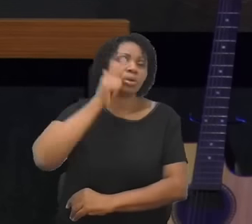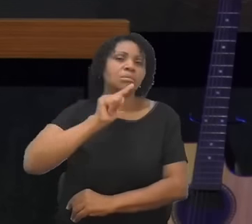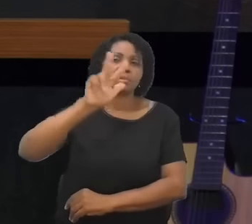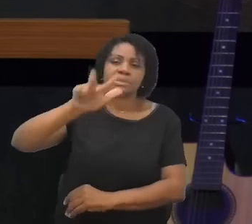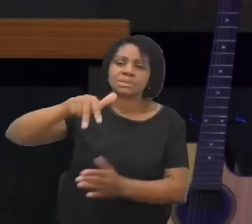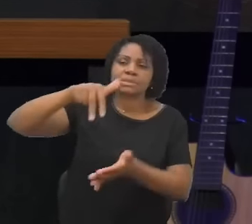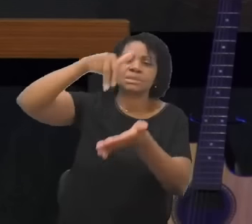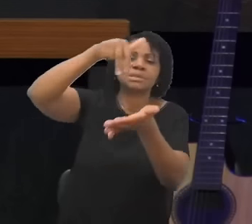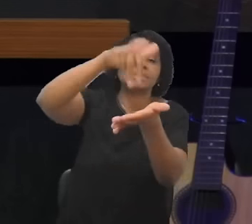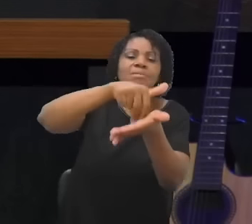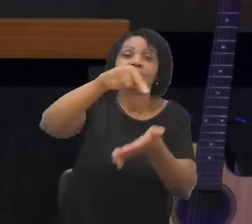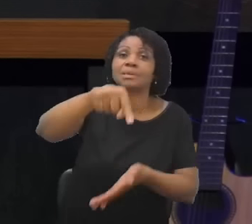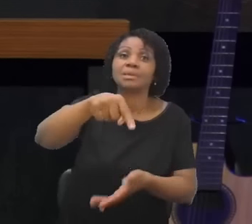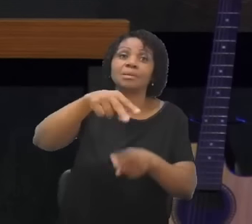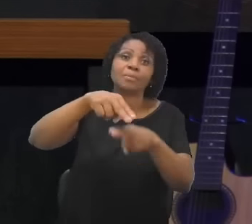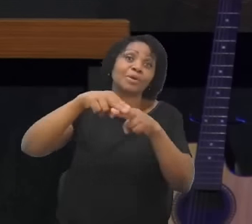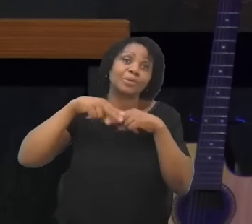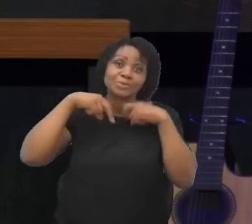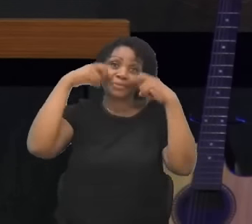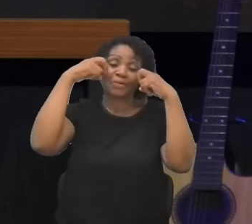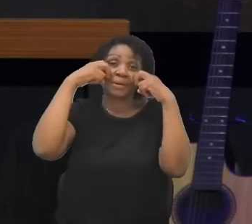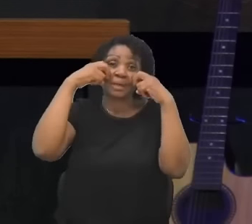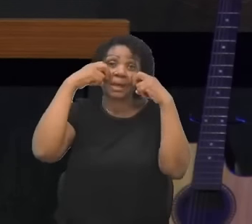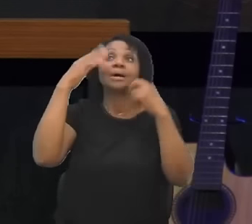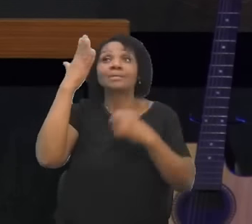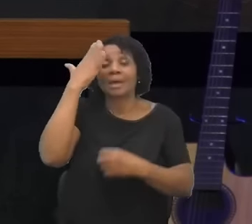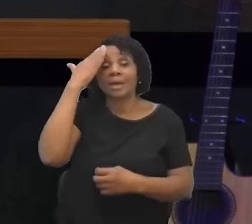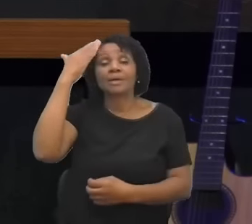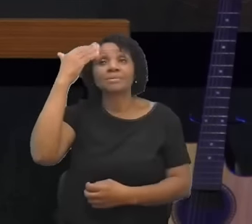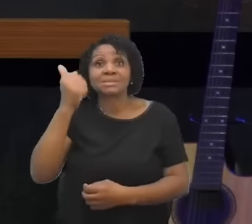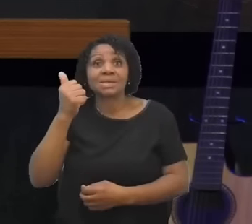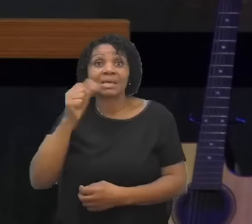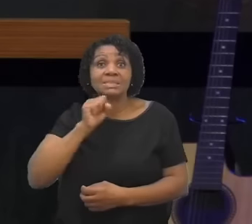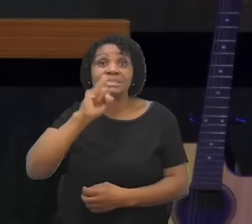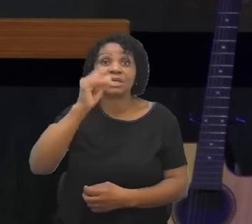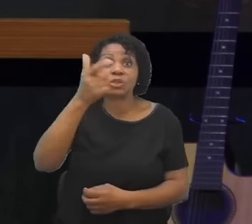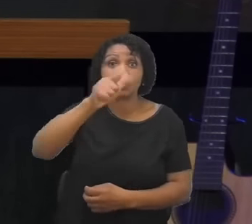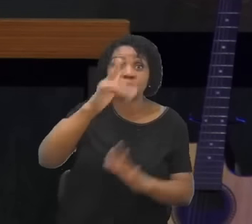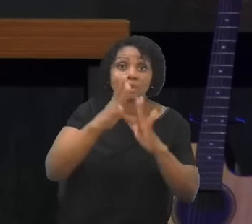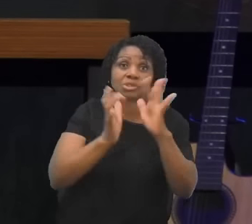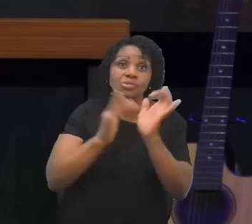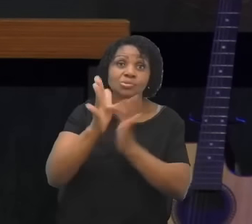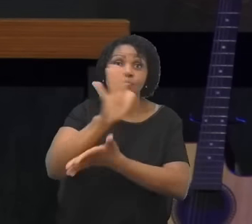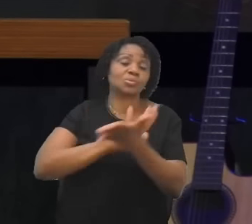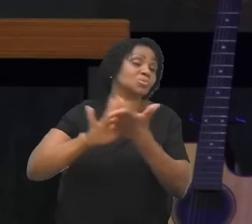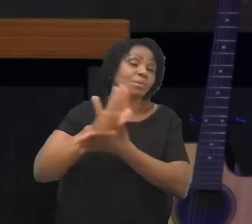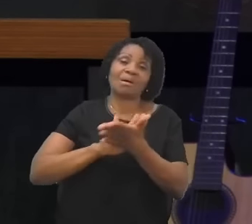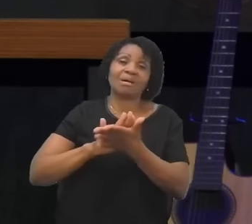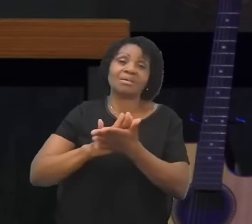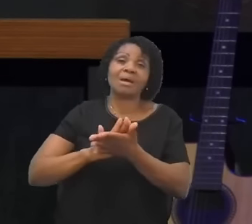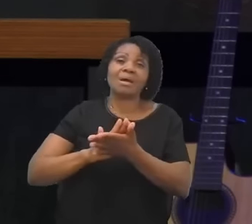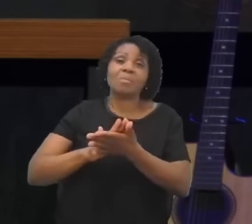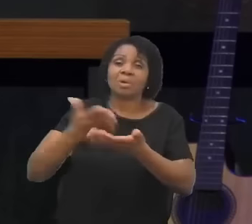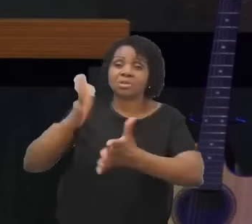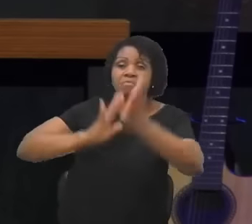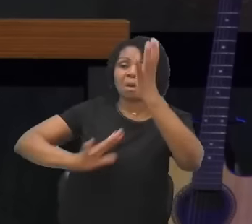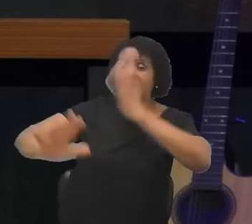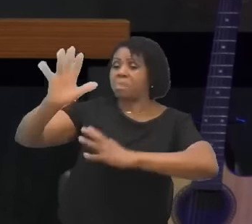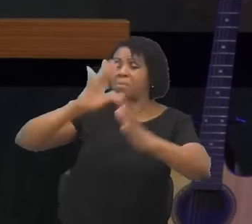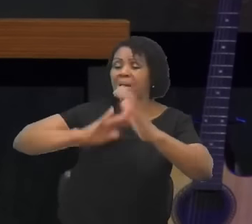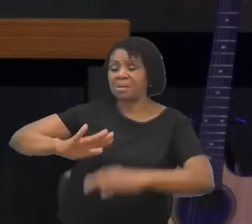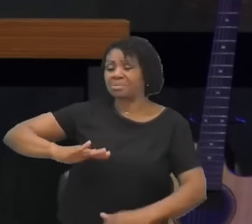subir nesses degraus por causa da timidez. Eu sei que sem Ele eu nada sou. Então você pode falar o que você quiser, que não